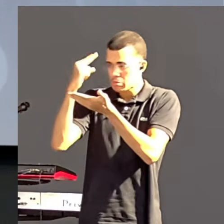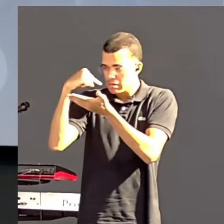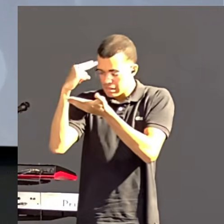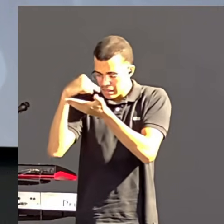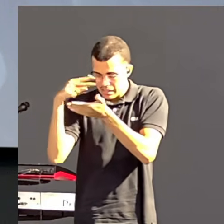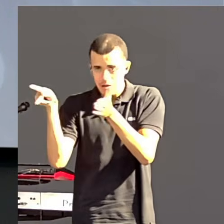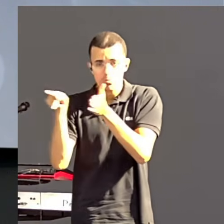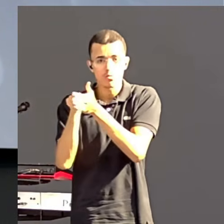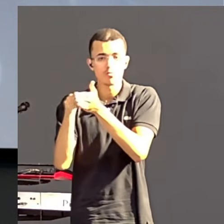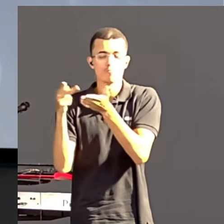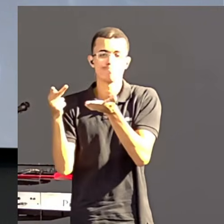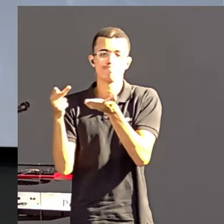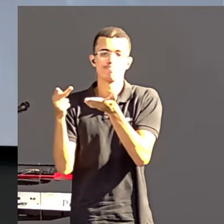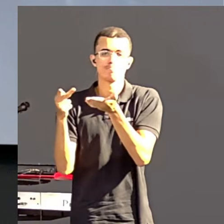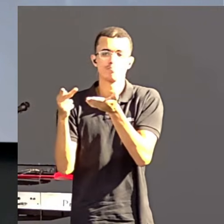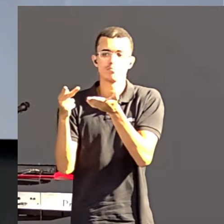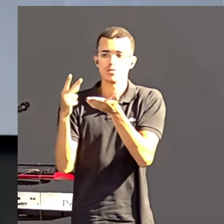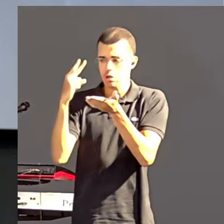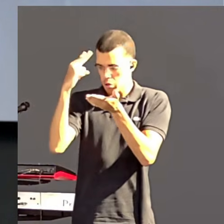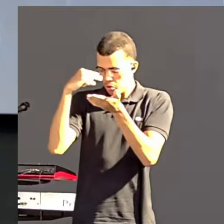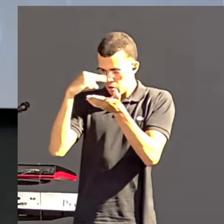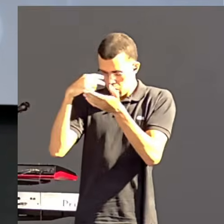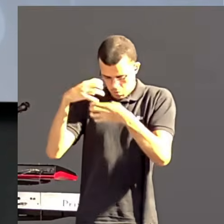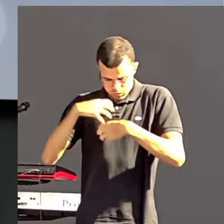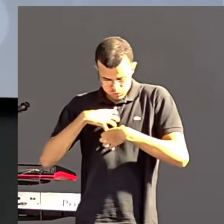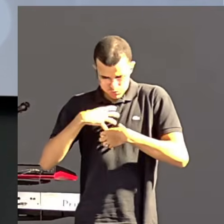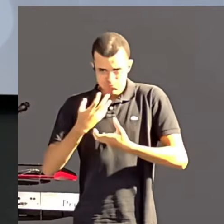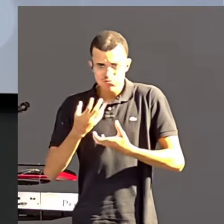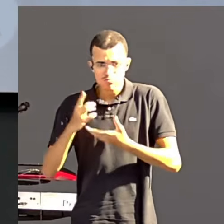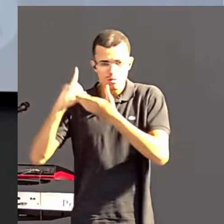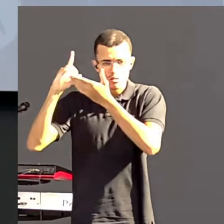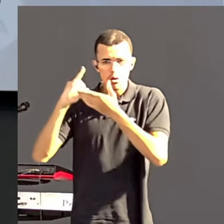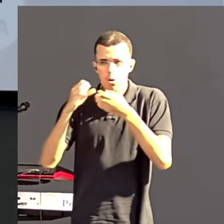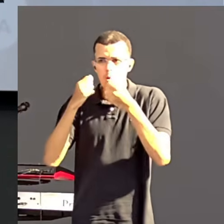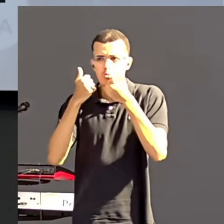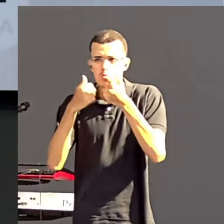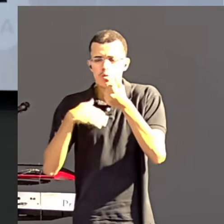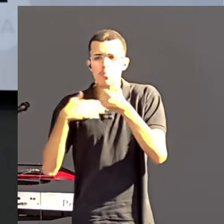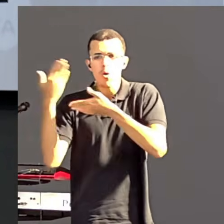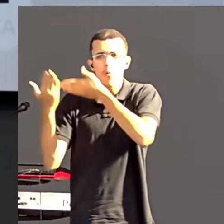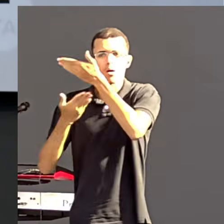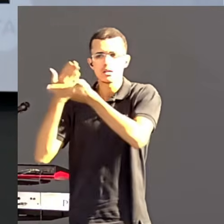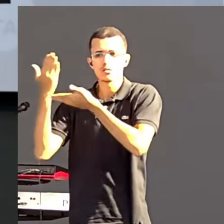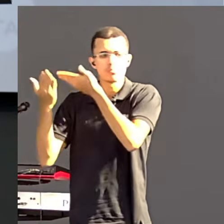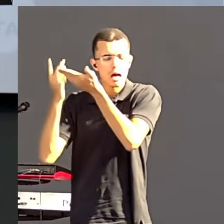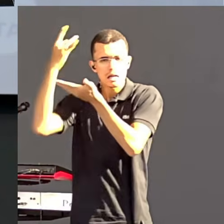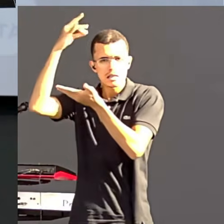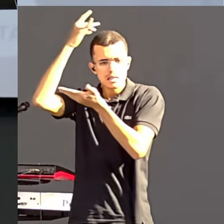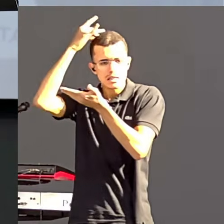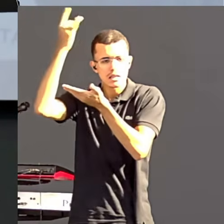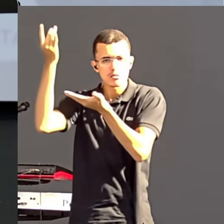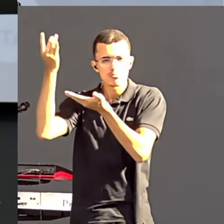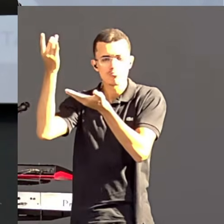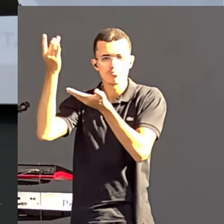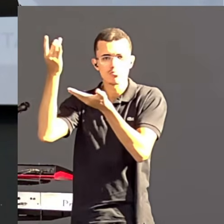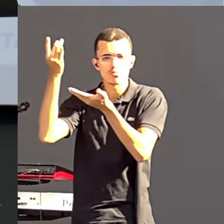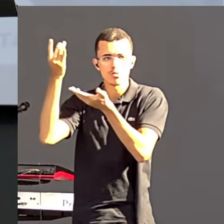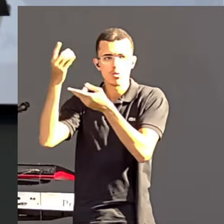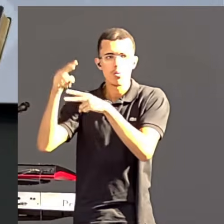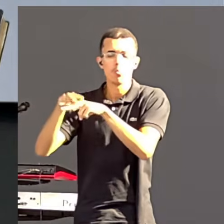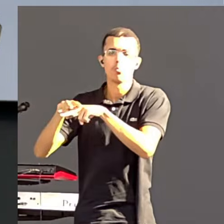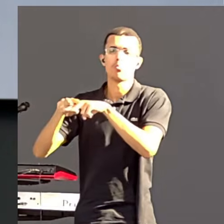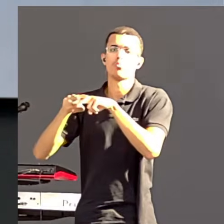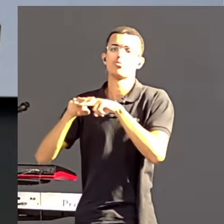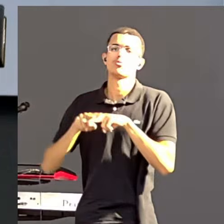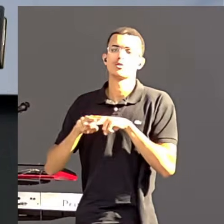autoanálise, sem olhar para dentro de si e perceber, meu Deus, está tudo bem para eu participar desse momento tão santo e sublime? Por causa